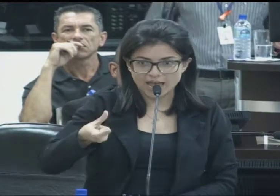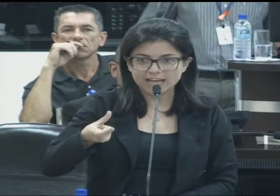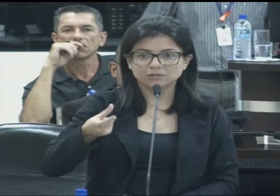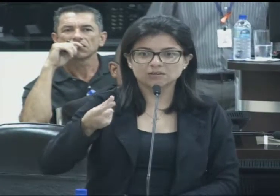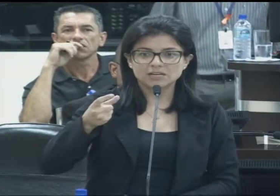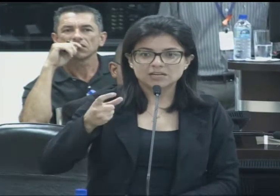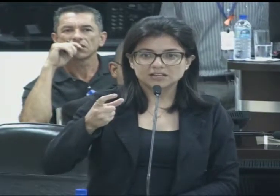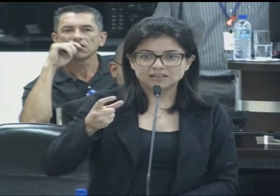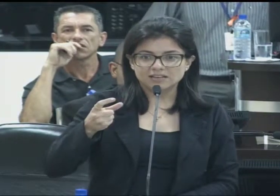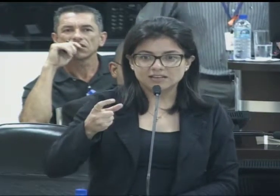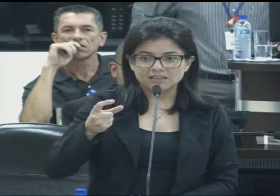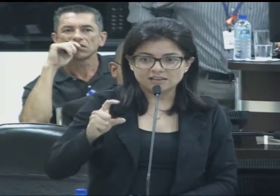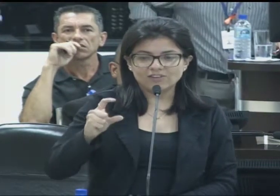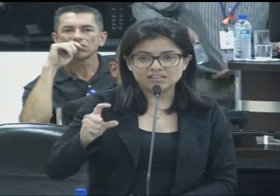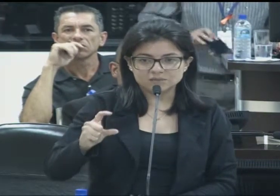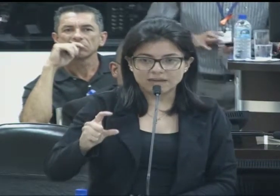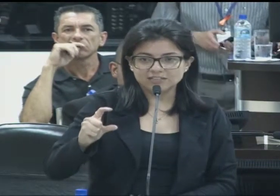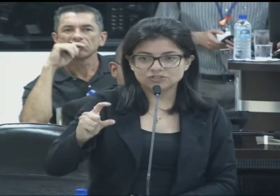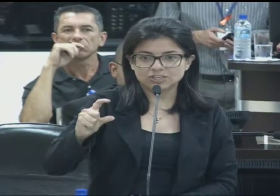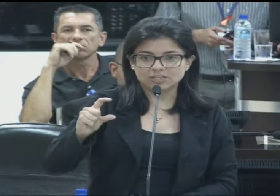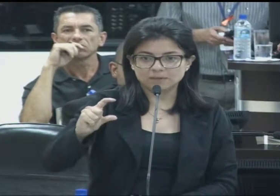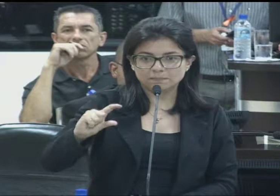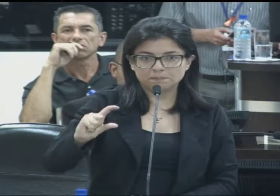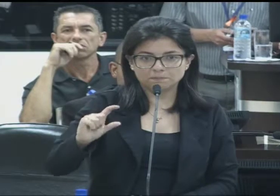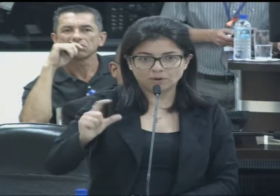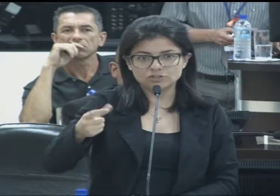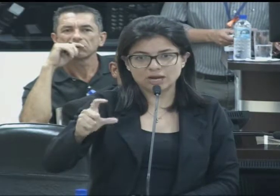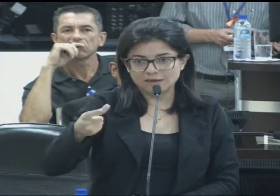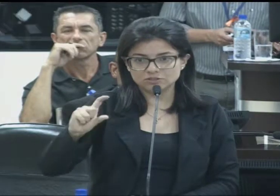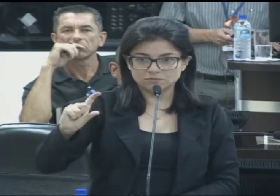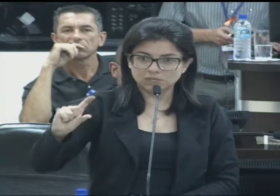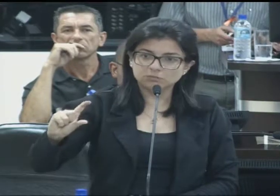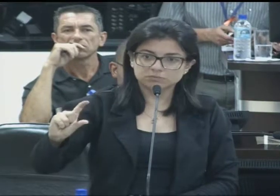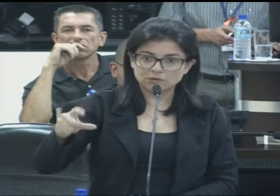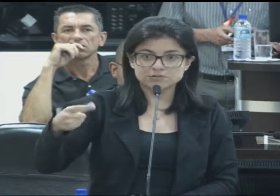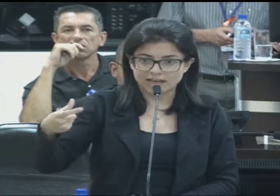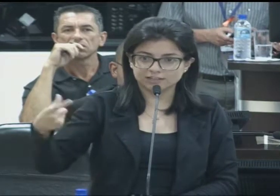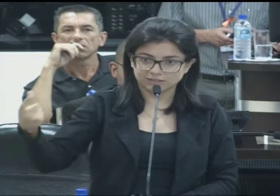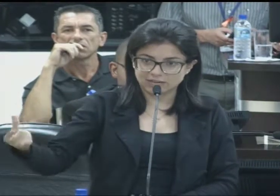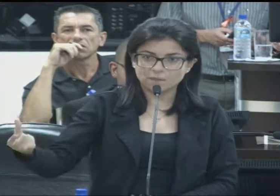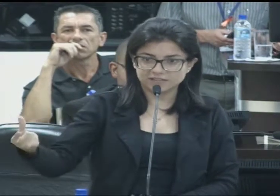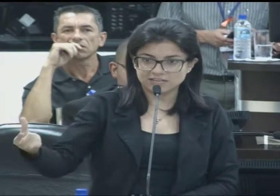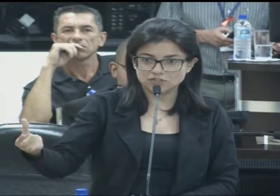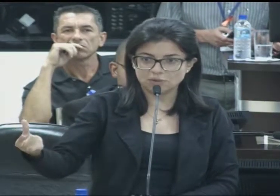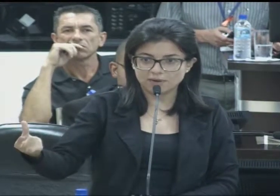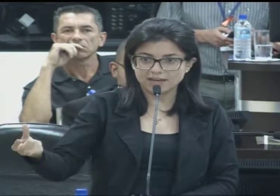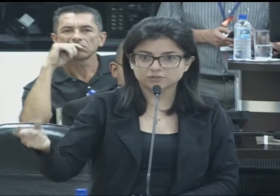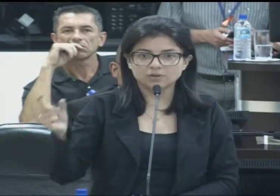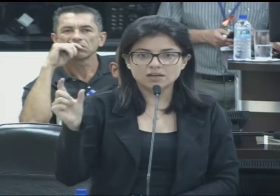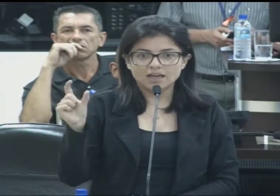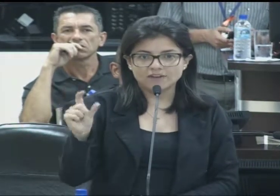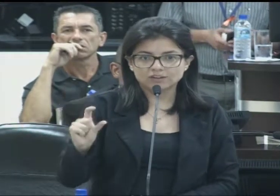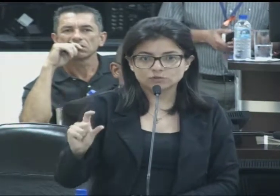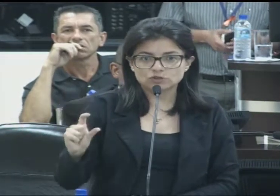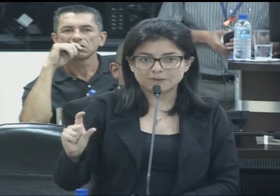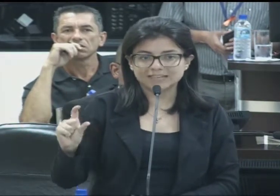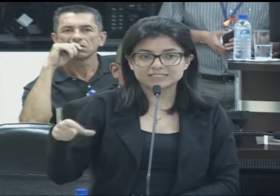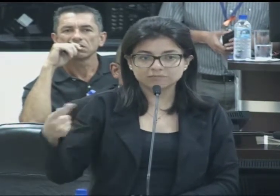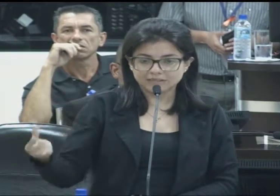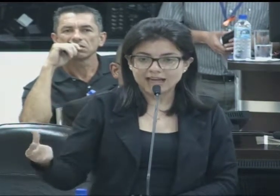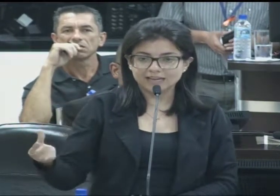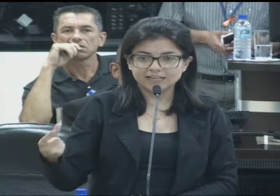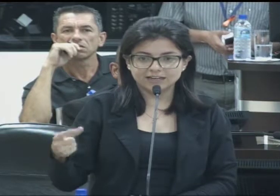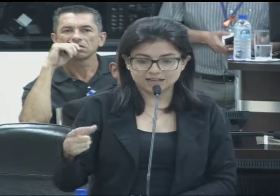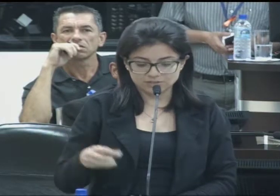de objeto que, infelizmente, politicamente não deu certo até o presente momento, em virtude de uma